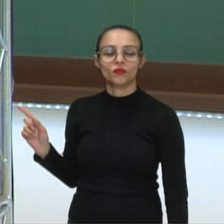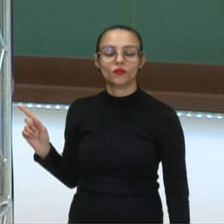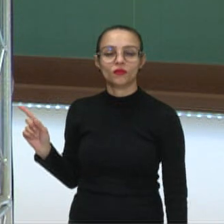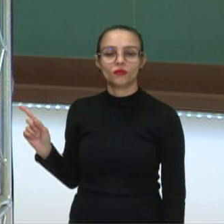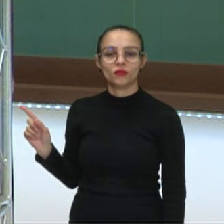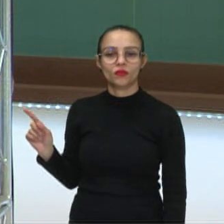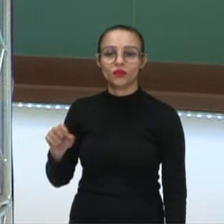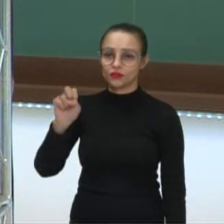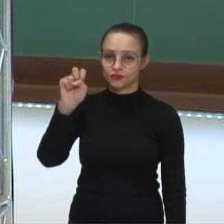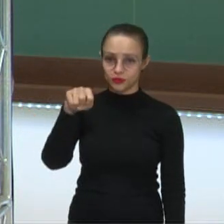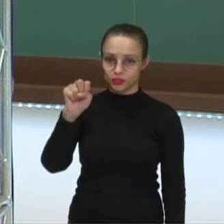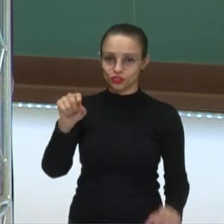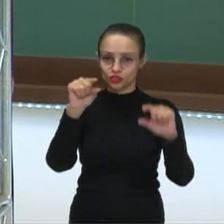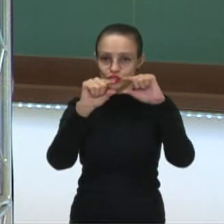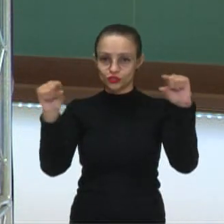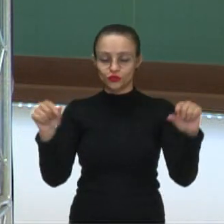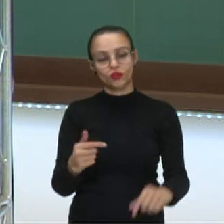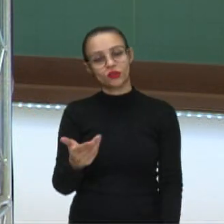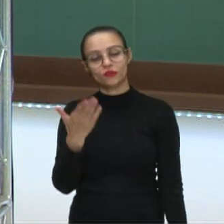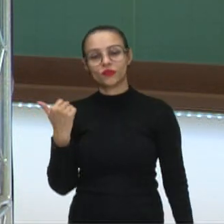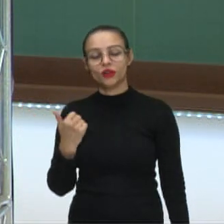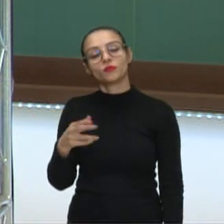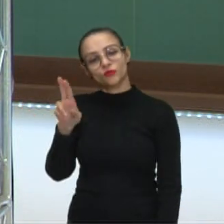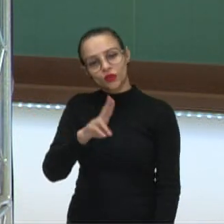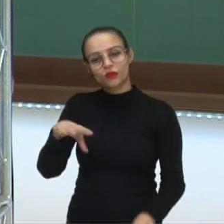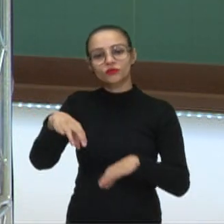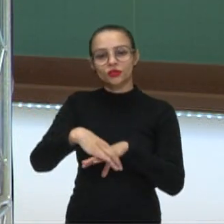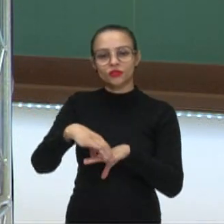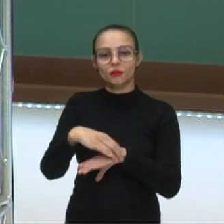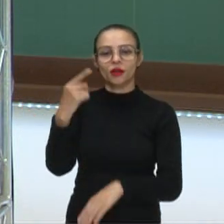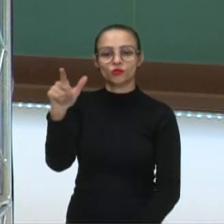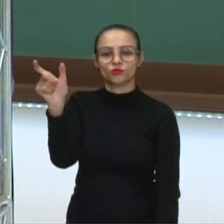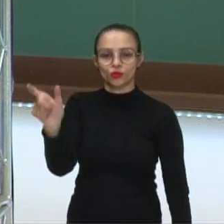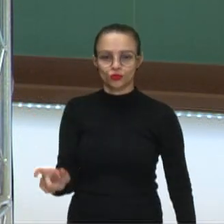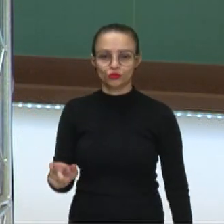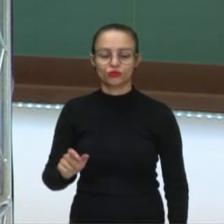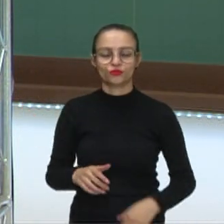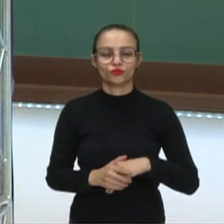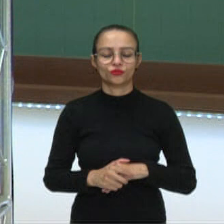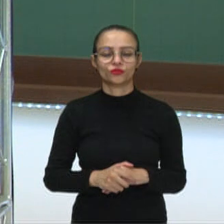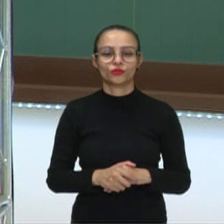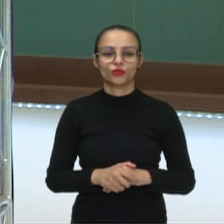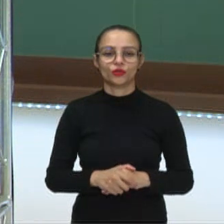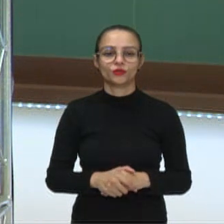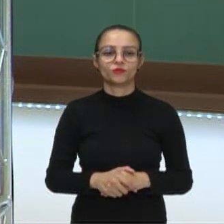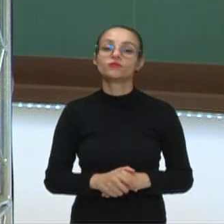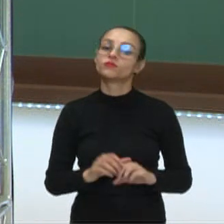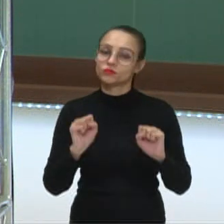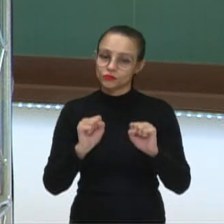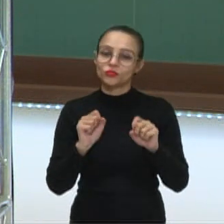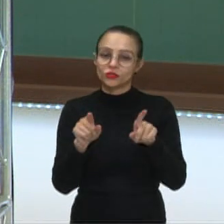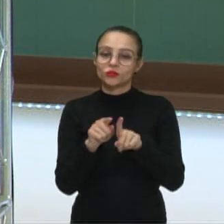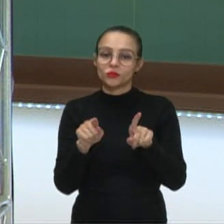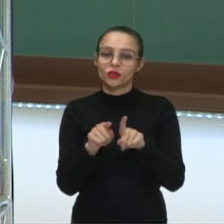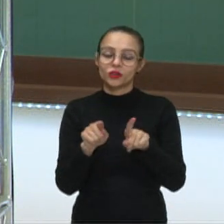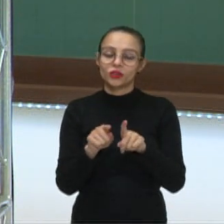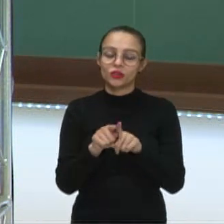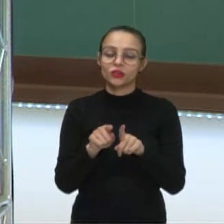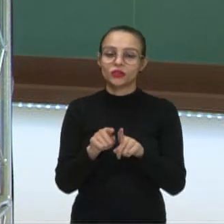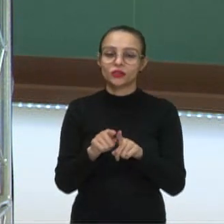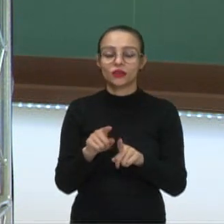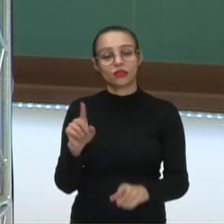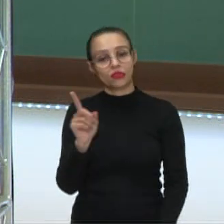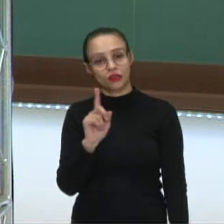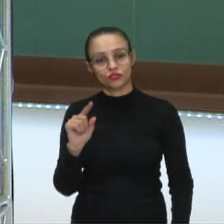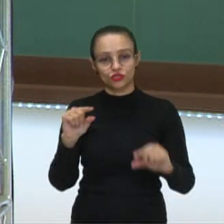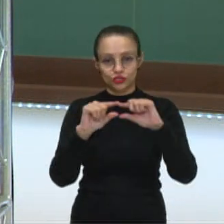imperativo afirmativo, vamos calçar o sapato do outro. Então, eu podia ter também no imperativo